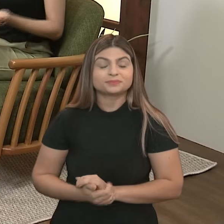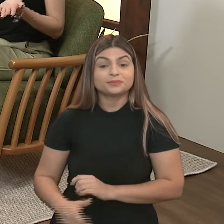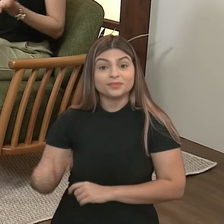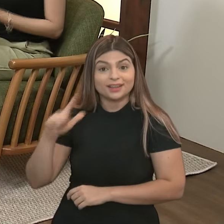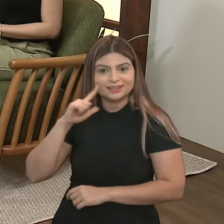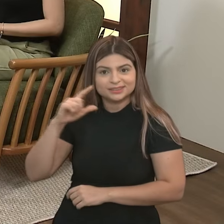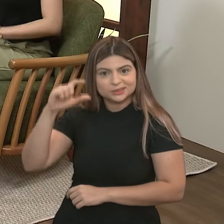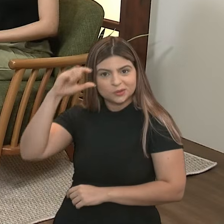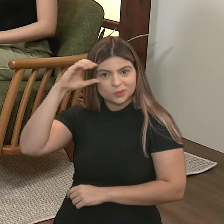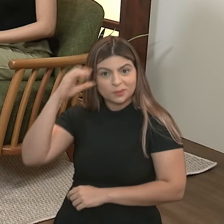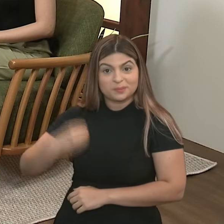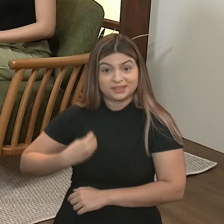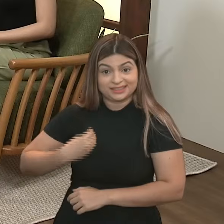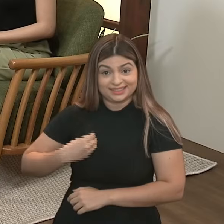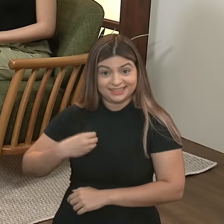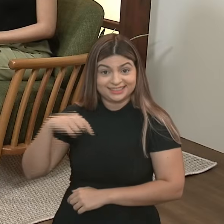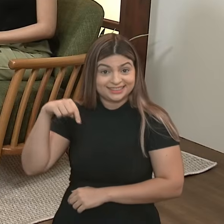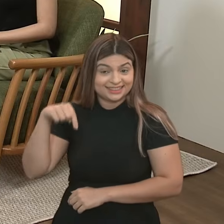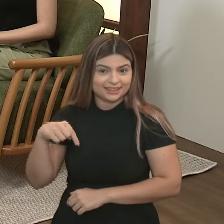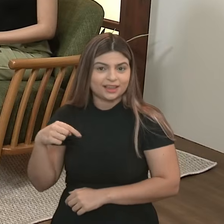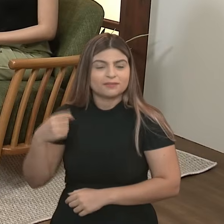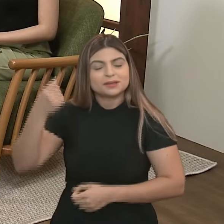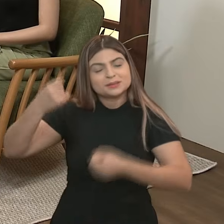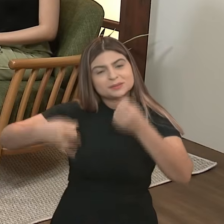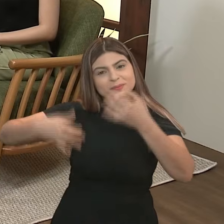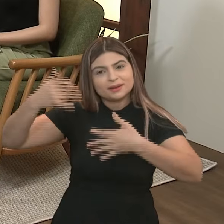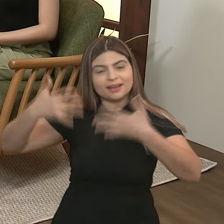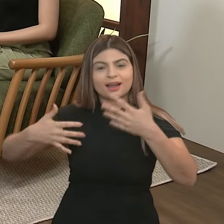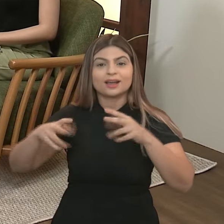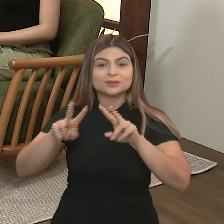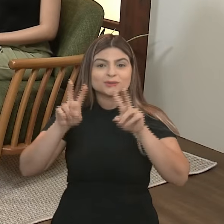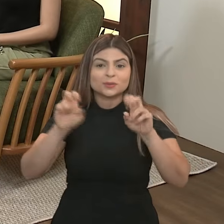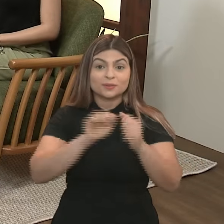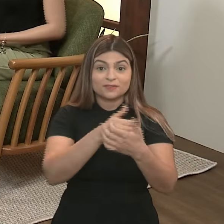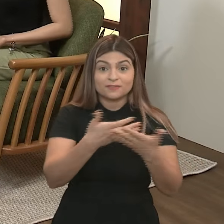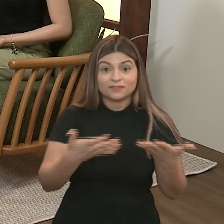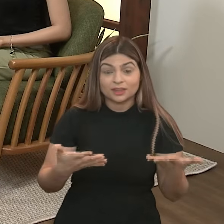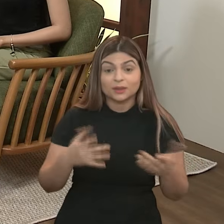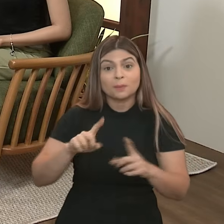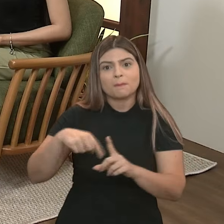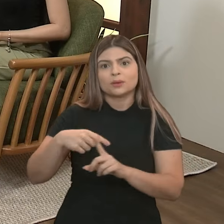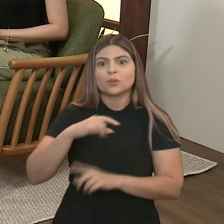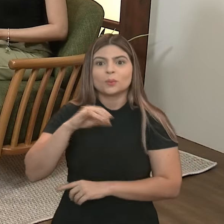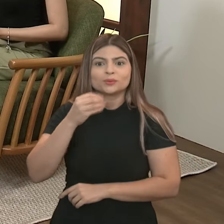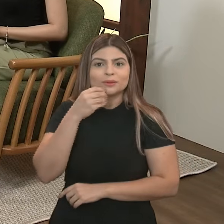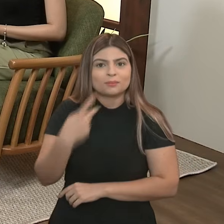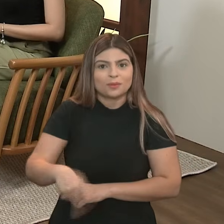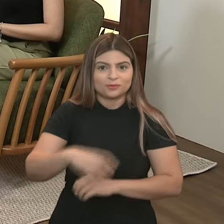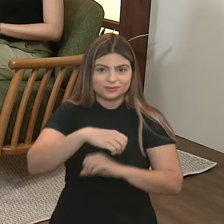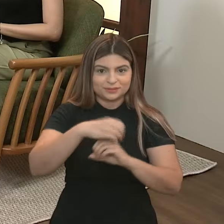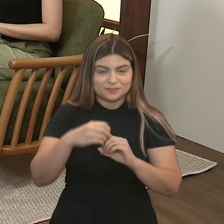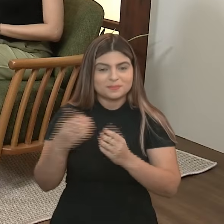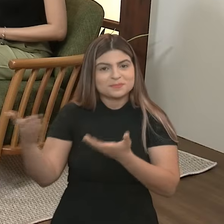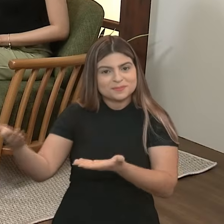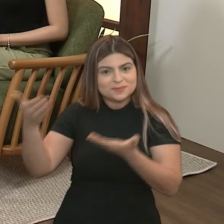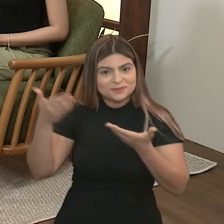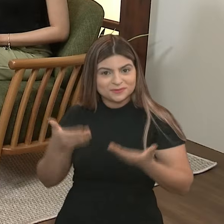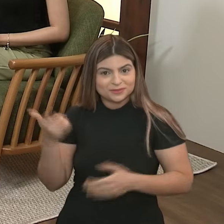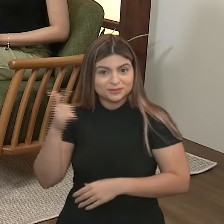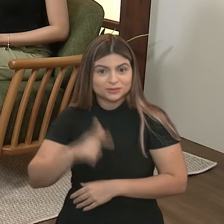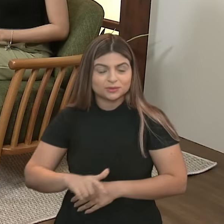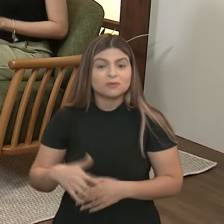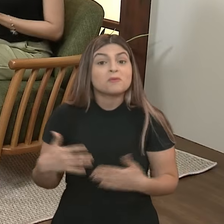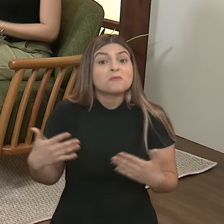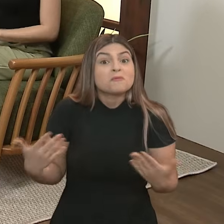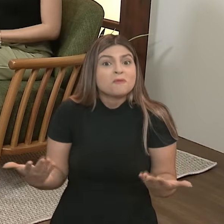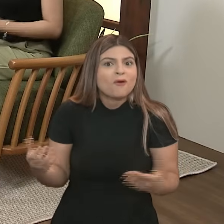já está aqui no estúdio com a gente, para contar sobre os eventos e oportunidades aqui da UFG. Seja bem-vinda mais uma vez. Quais são